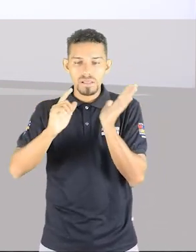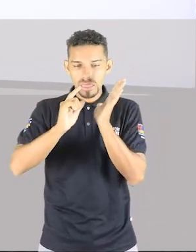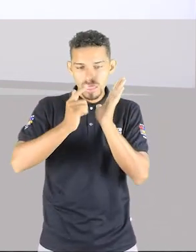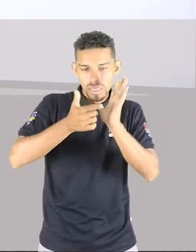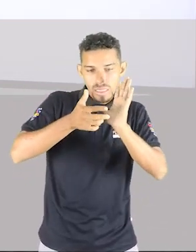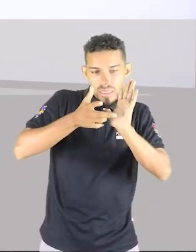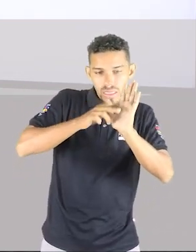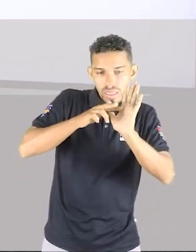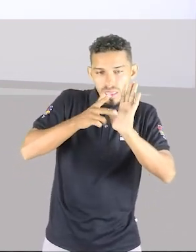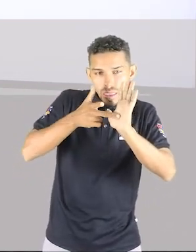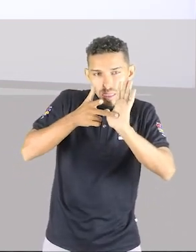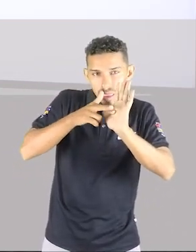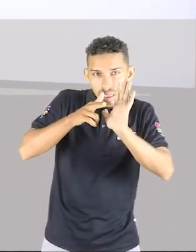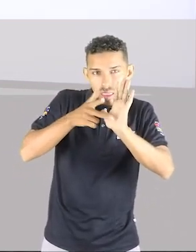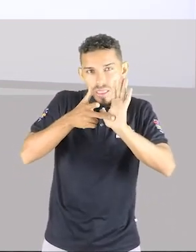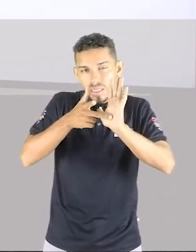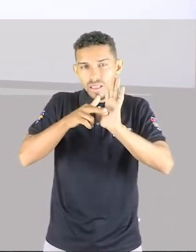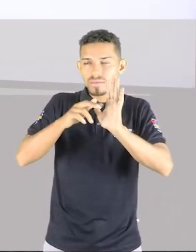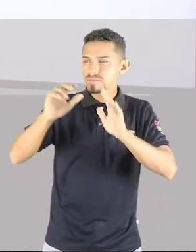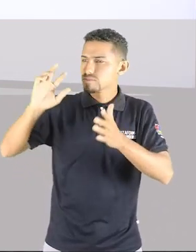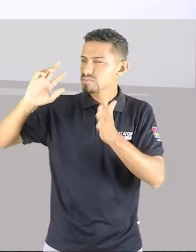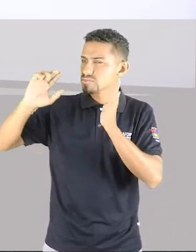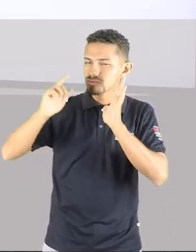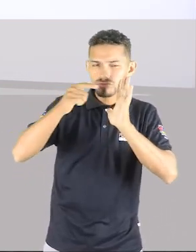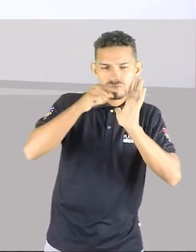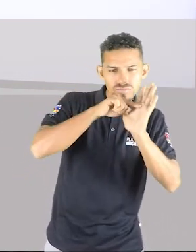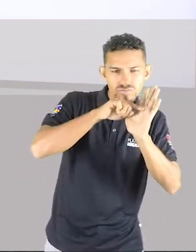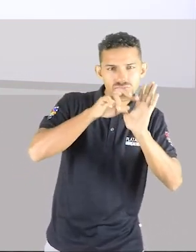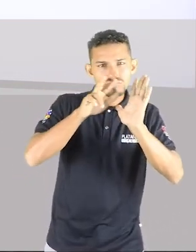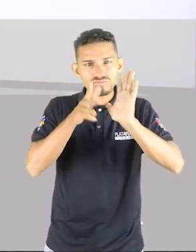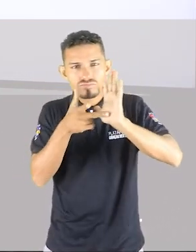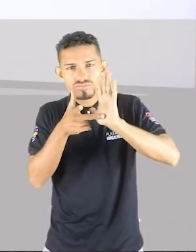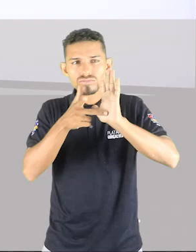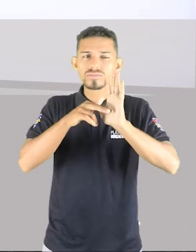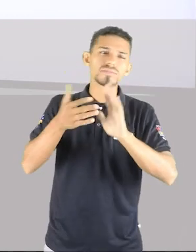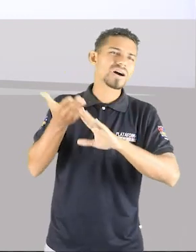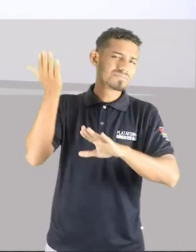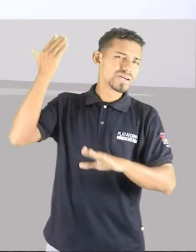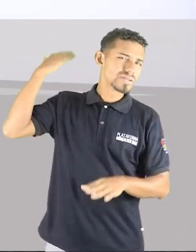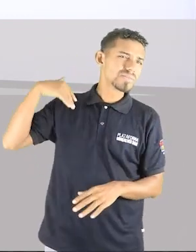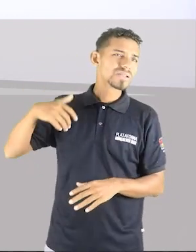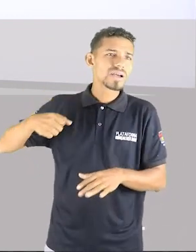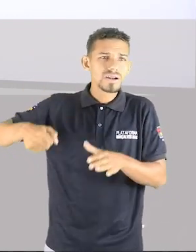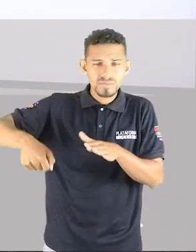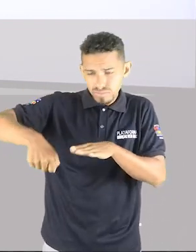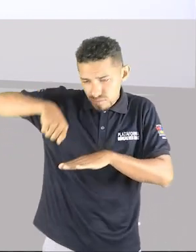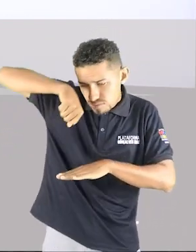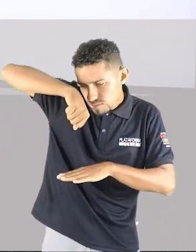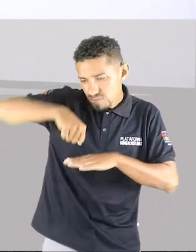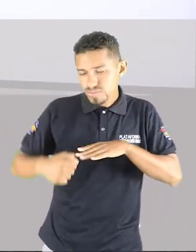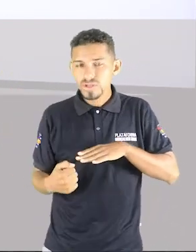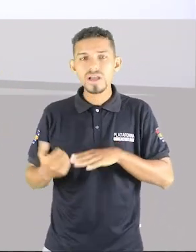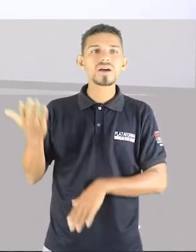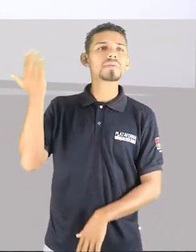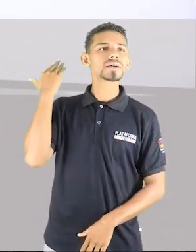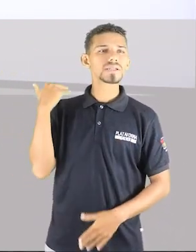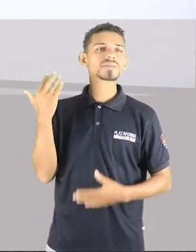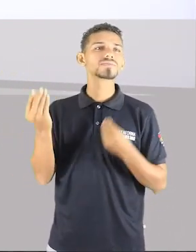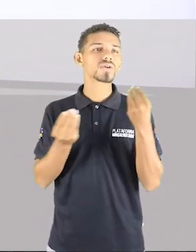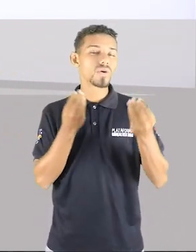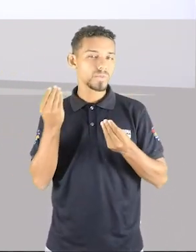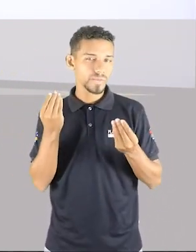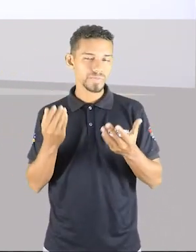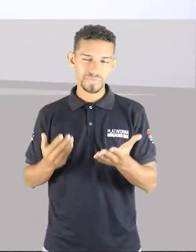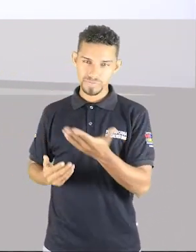modernos que é as teclas né ligar e desligar mas Antigamente como era os interruptores certo